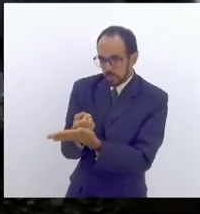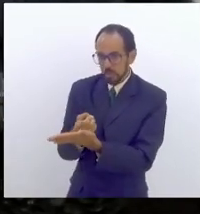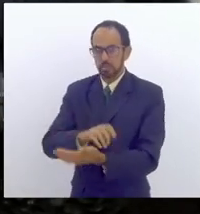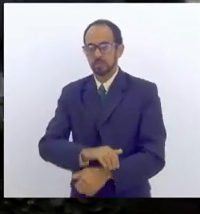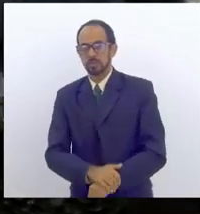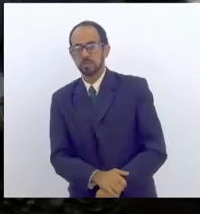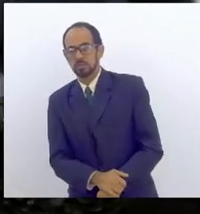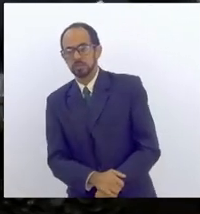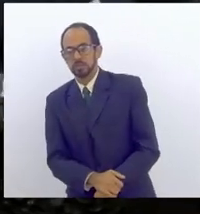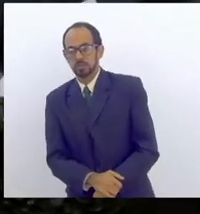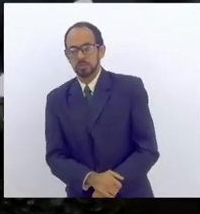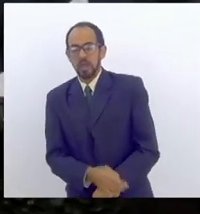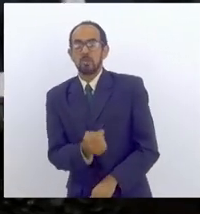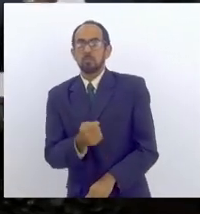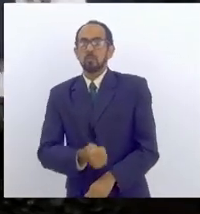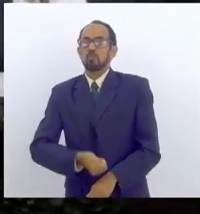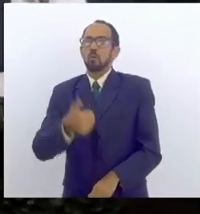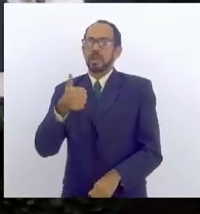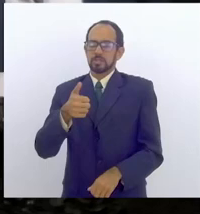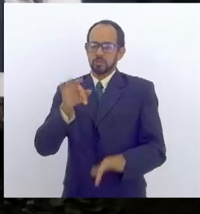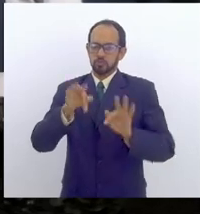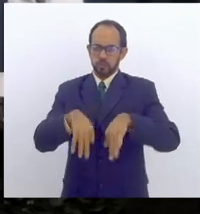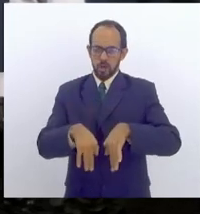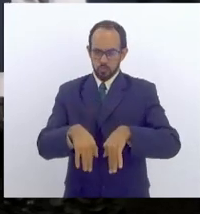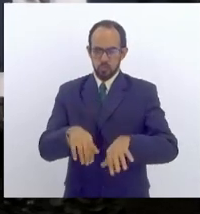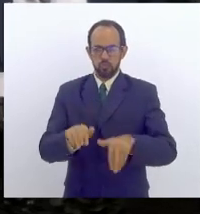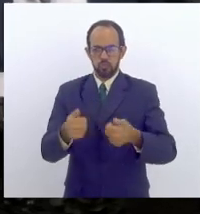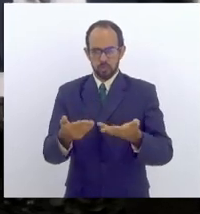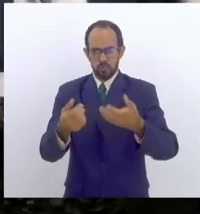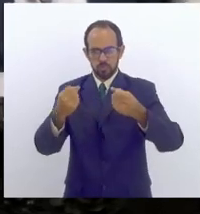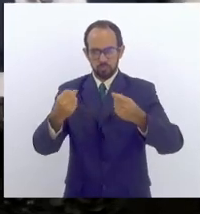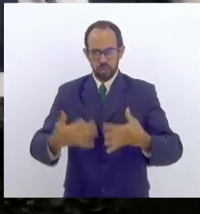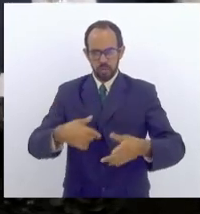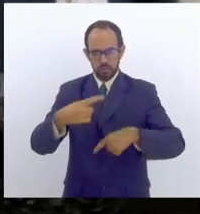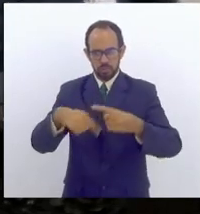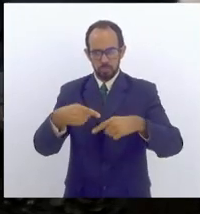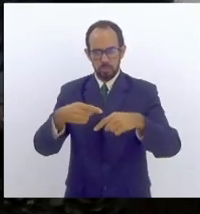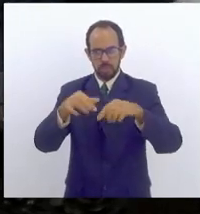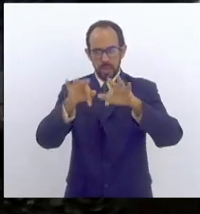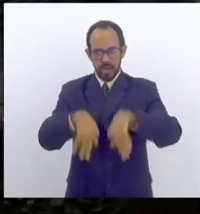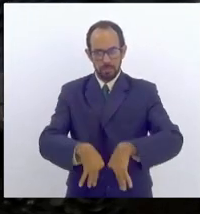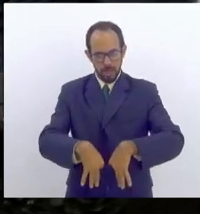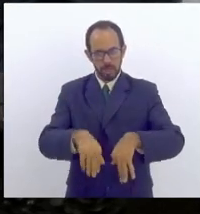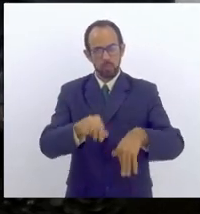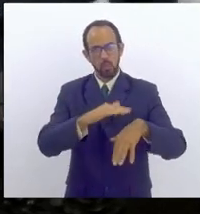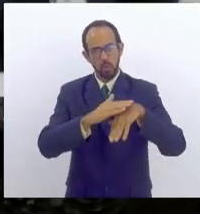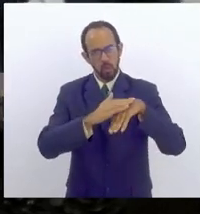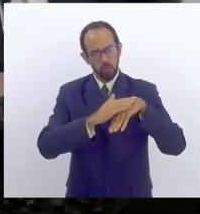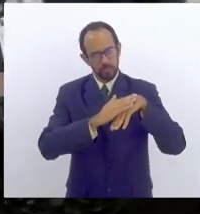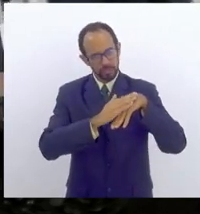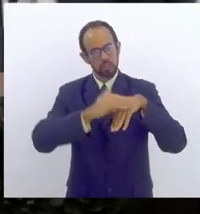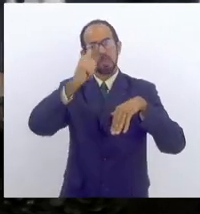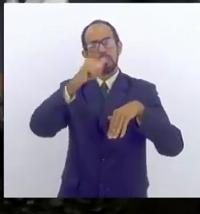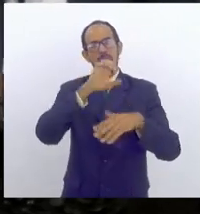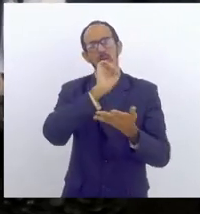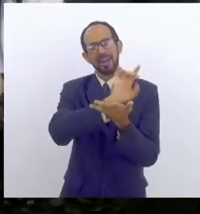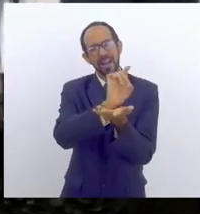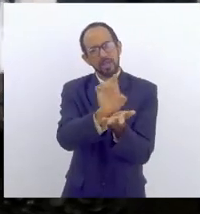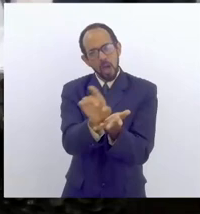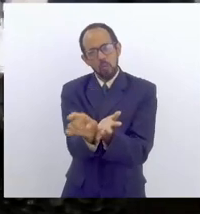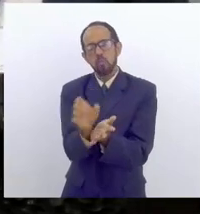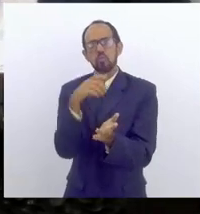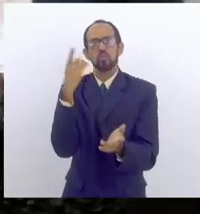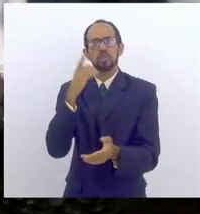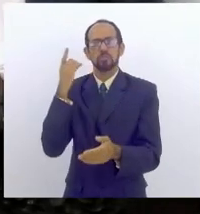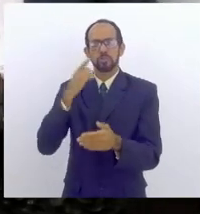Estamos perto de acabar. Como eu expliquei, uma vez acabado isso, vão começar a ser chamadas as deputadas e deputados